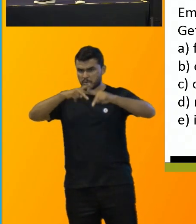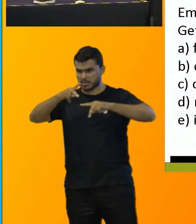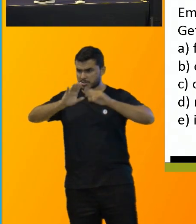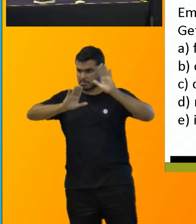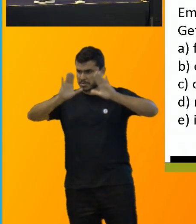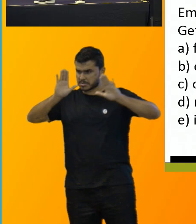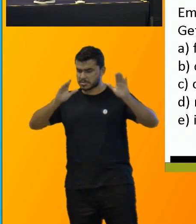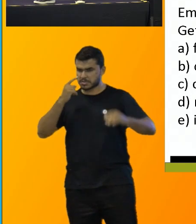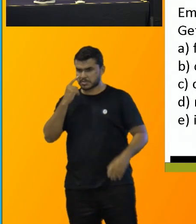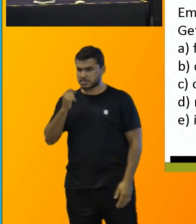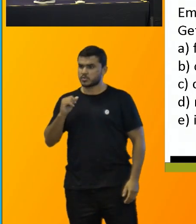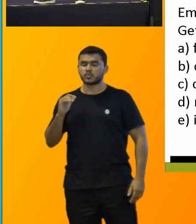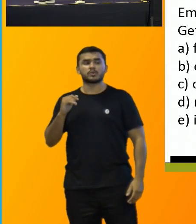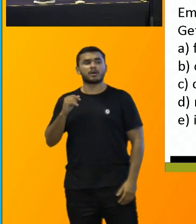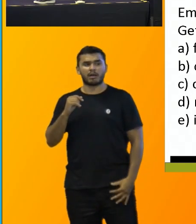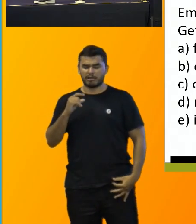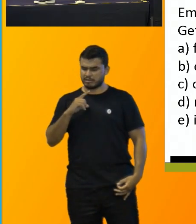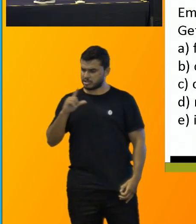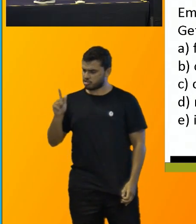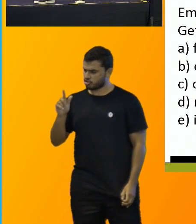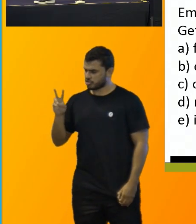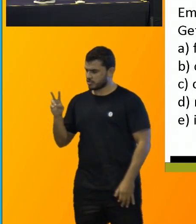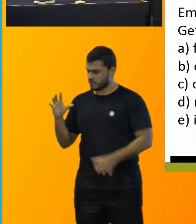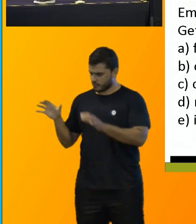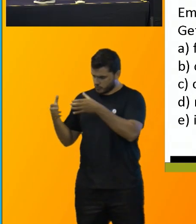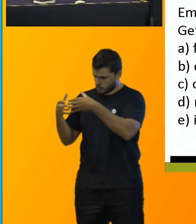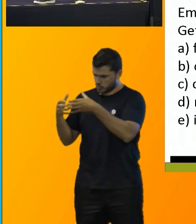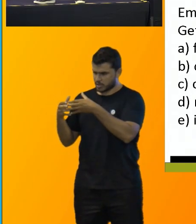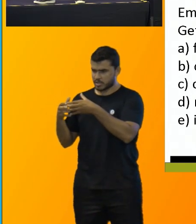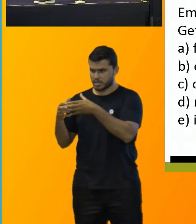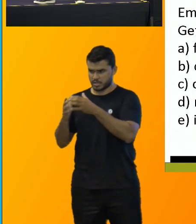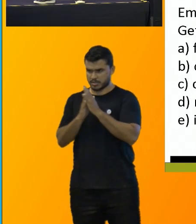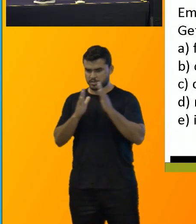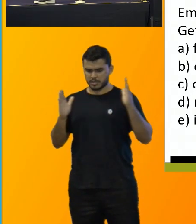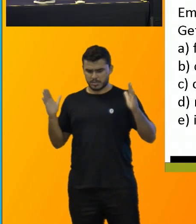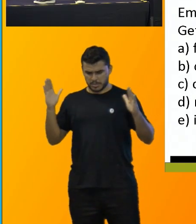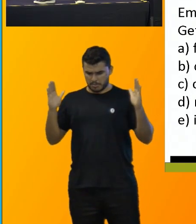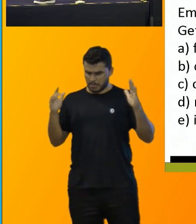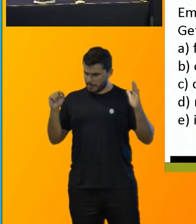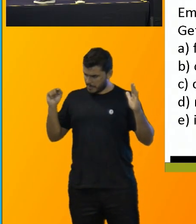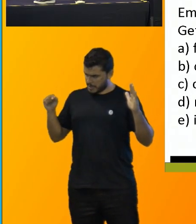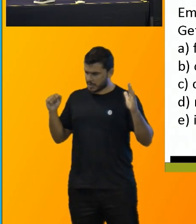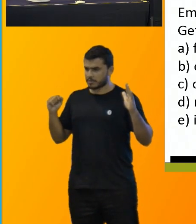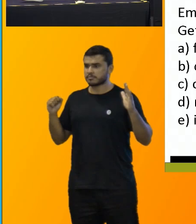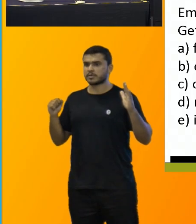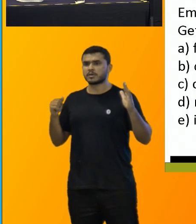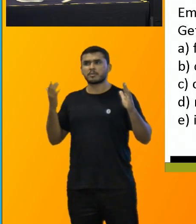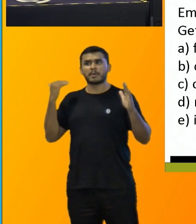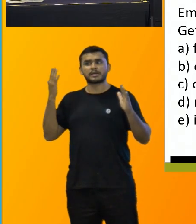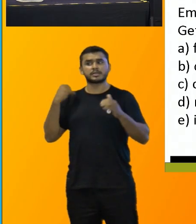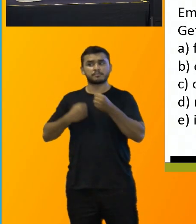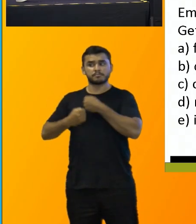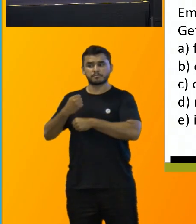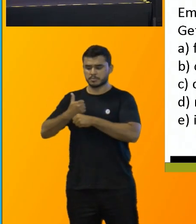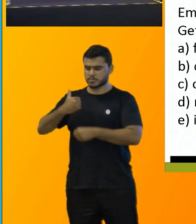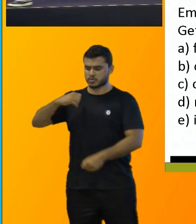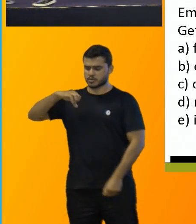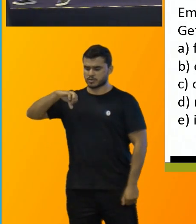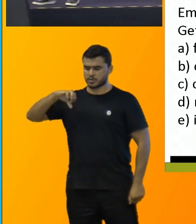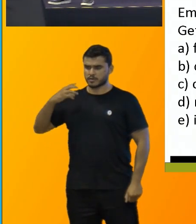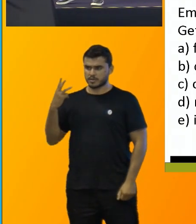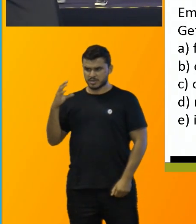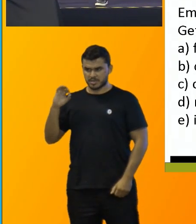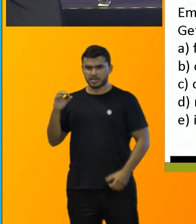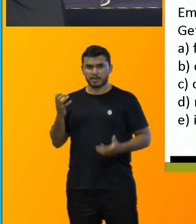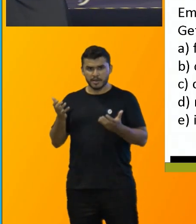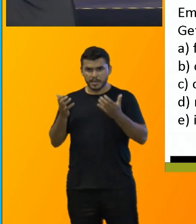de Vargas e de todos aqueles que o circundaram no período de ascensão na Revolução de 30? Esses caras eram contra o